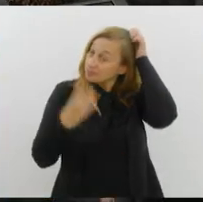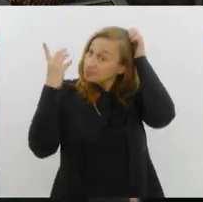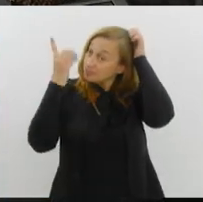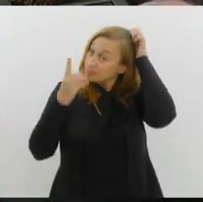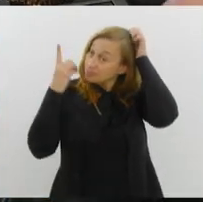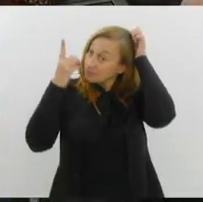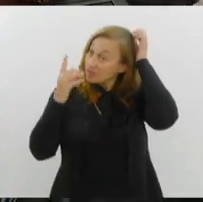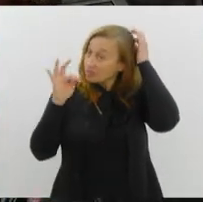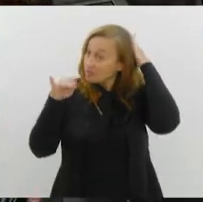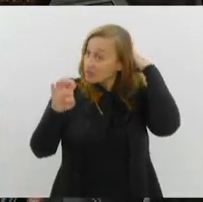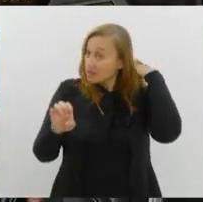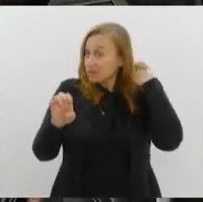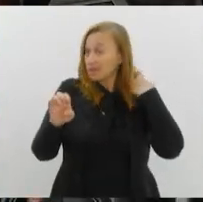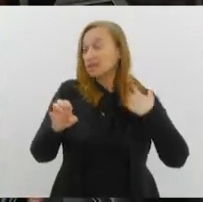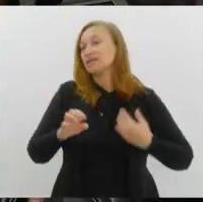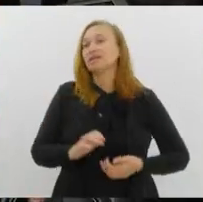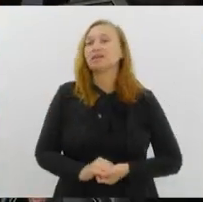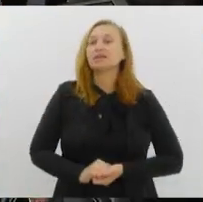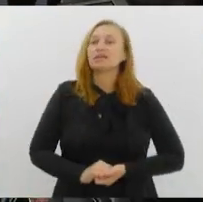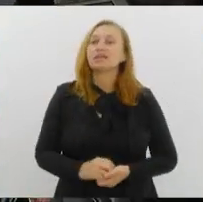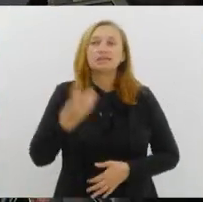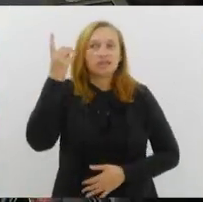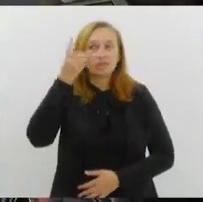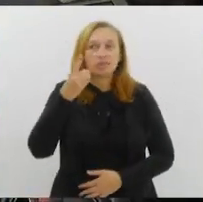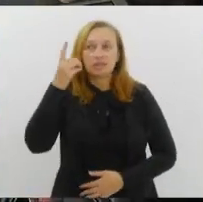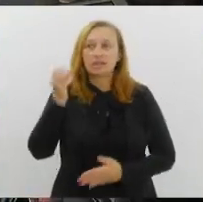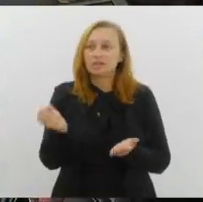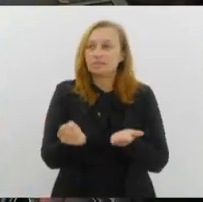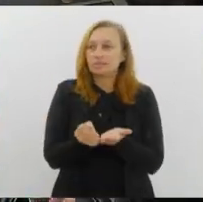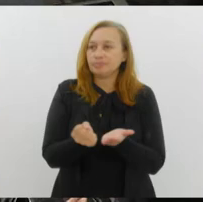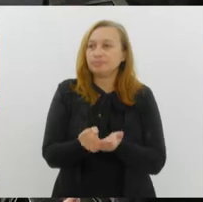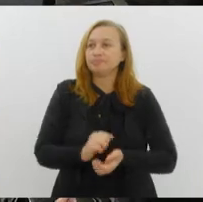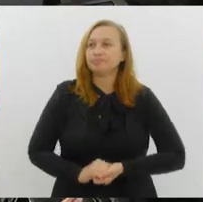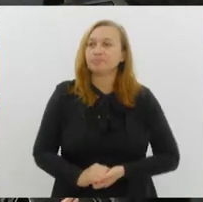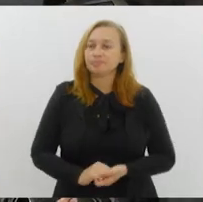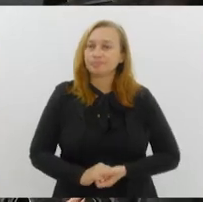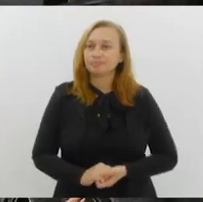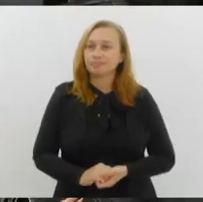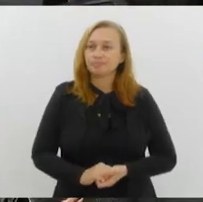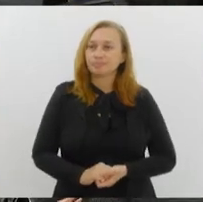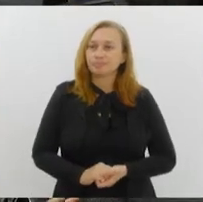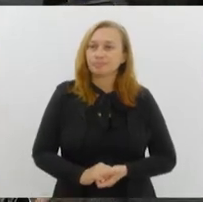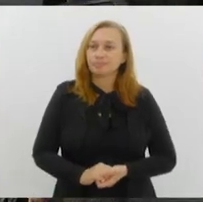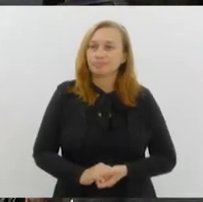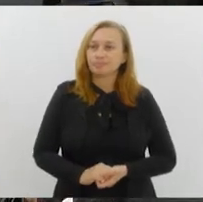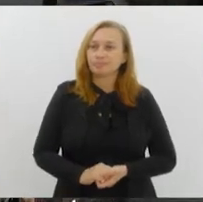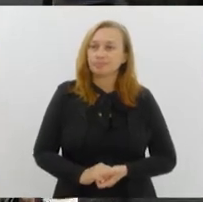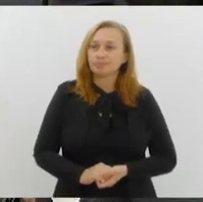deputada Franciane Mota, deputado Samuel Malafaia.